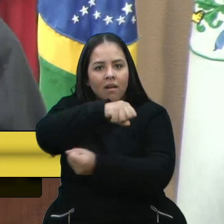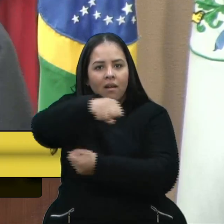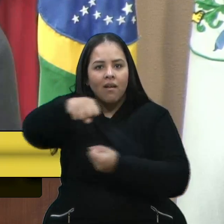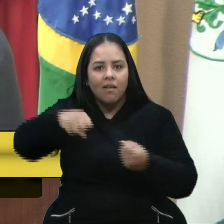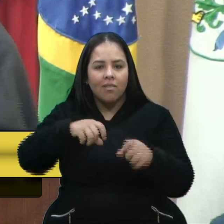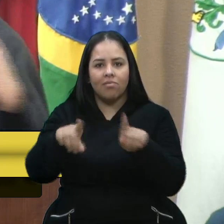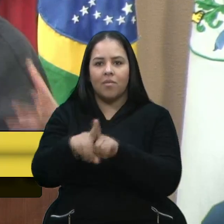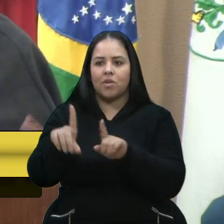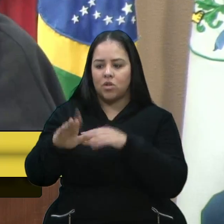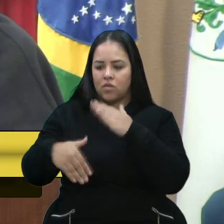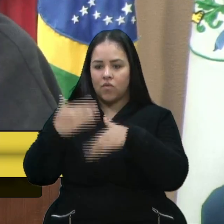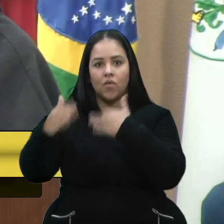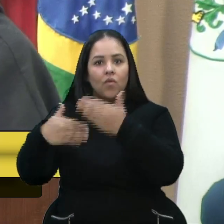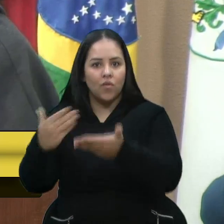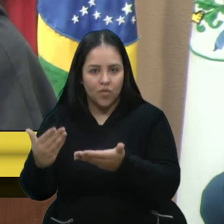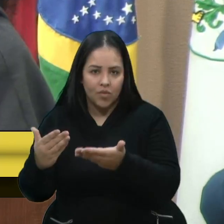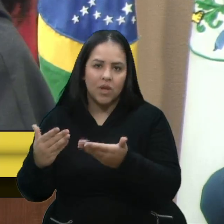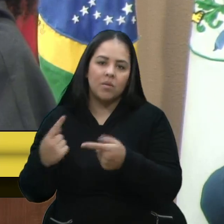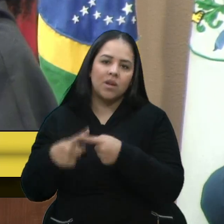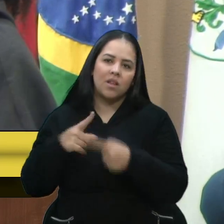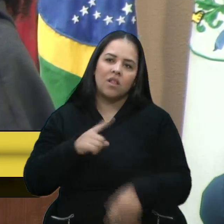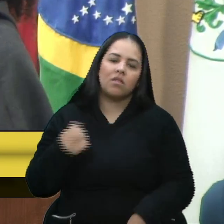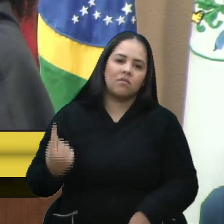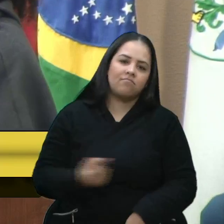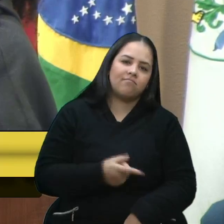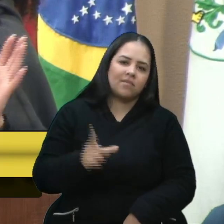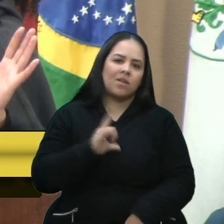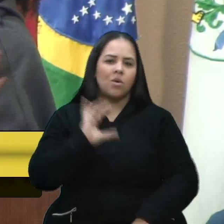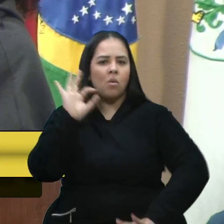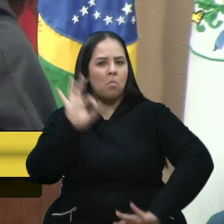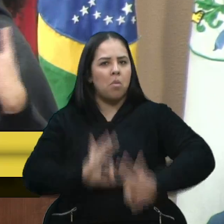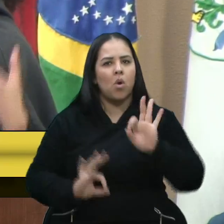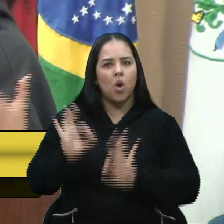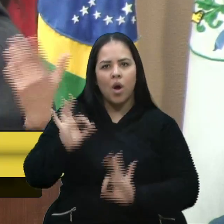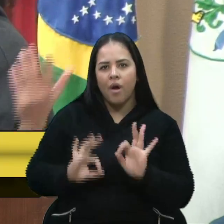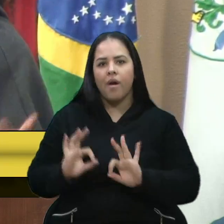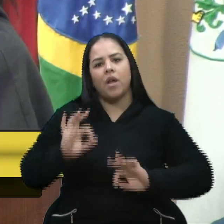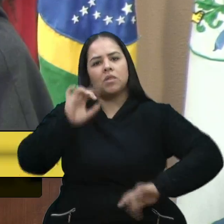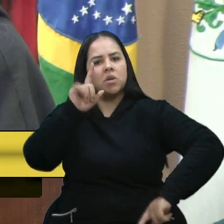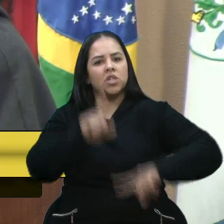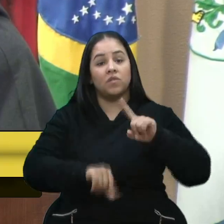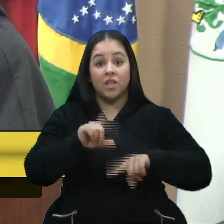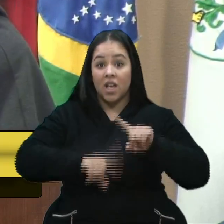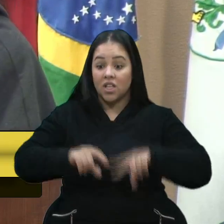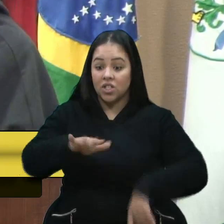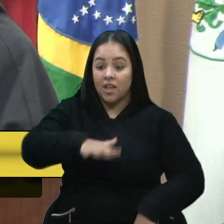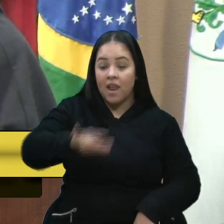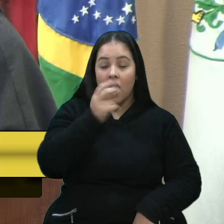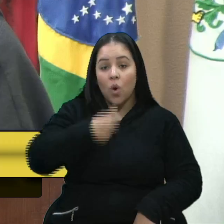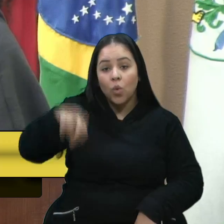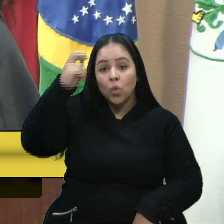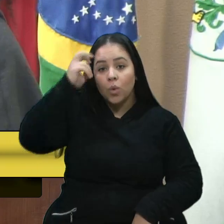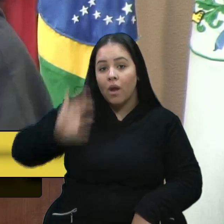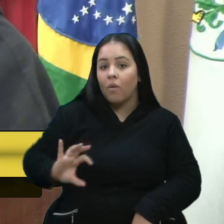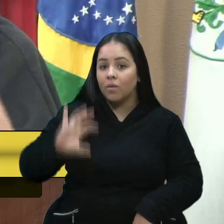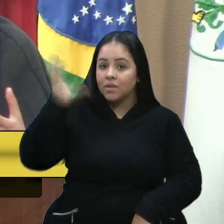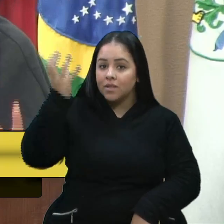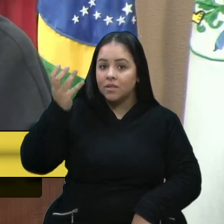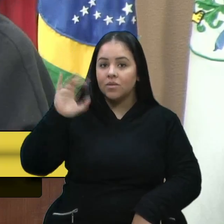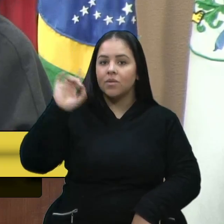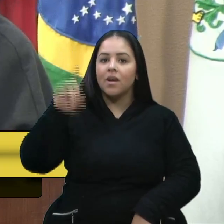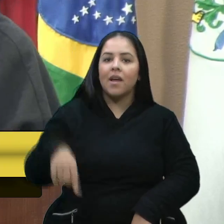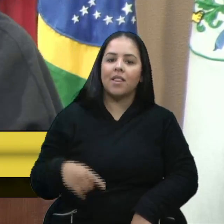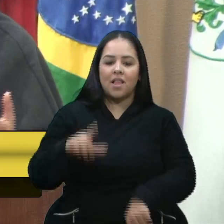quando a gente tem um projeto em andamento, quando a gente tem uma atividade cultural acontecendo, é no nosso